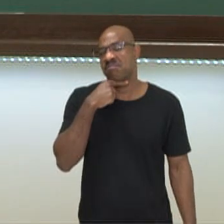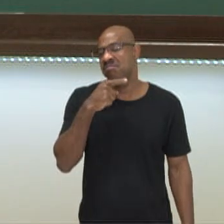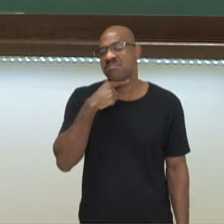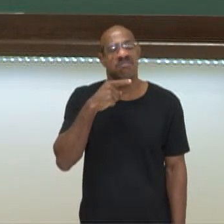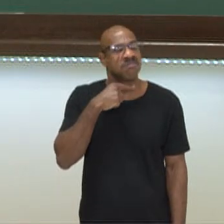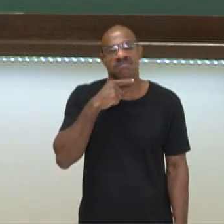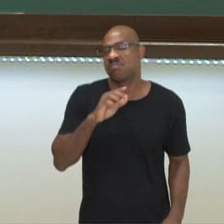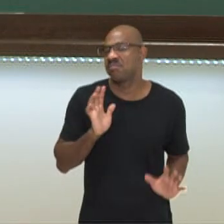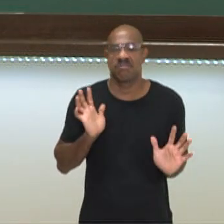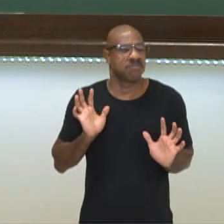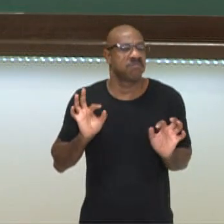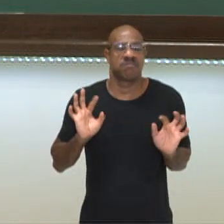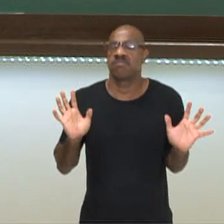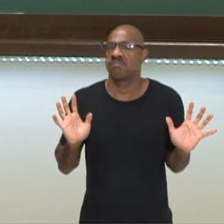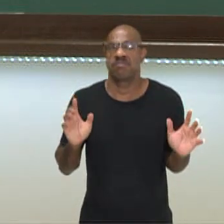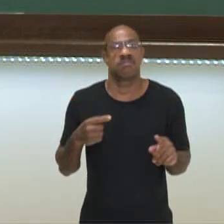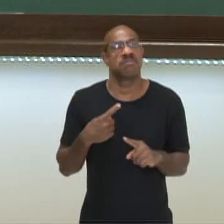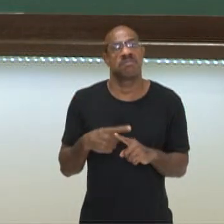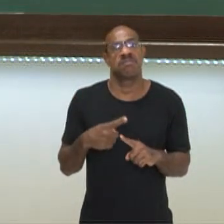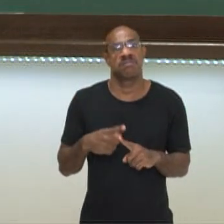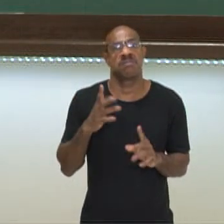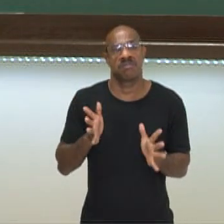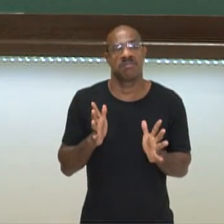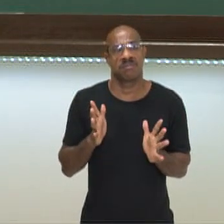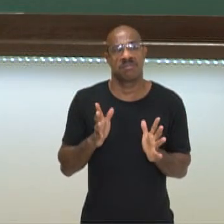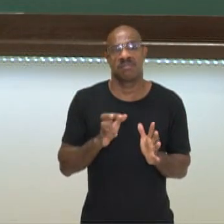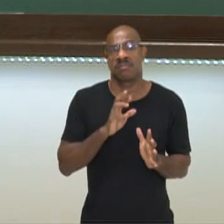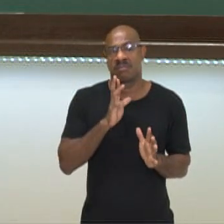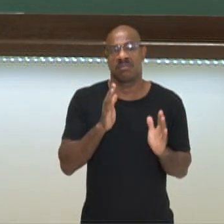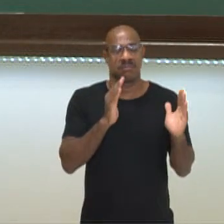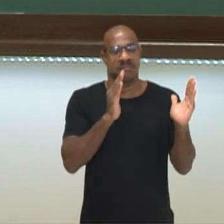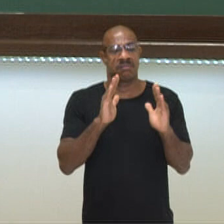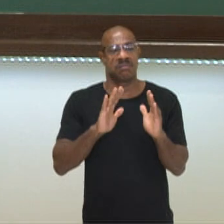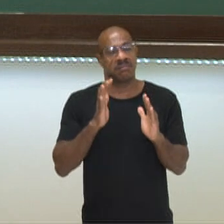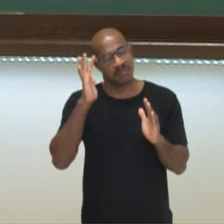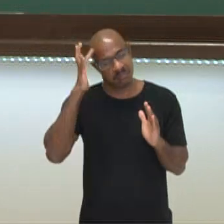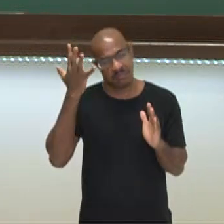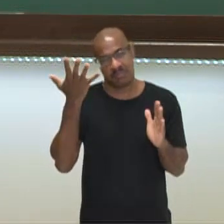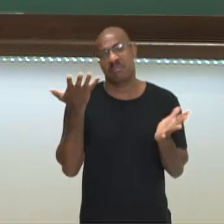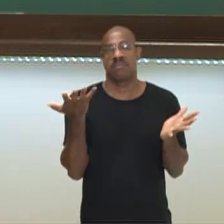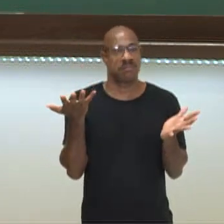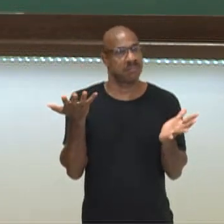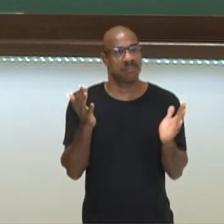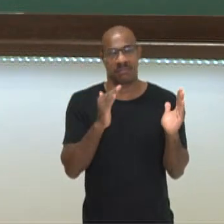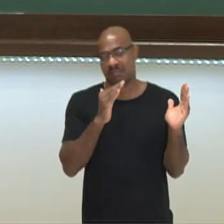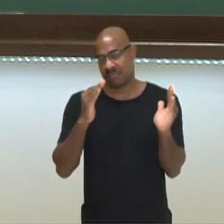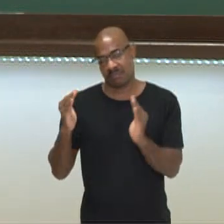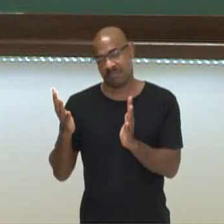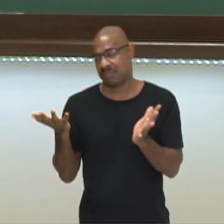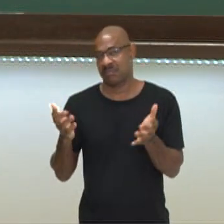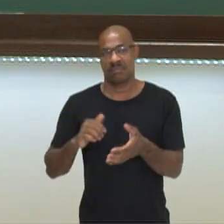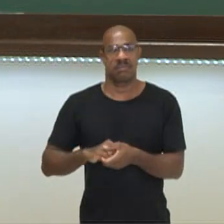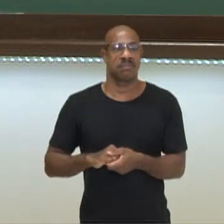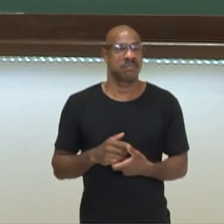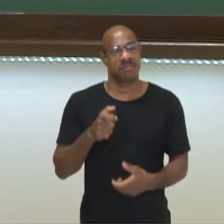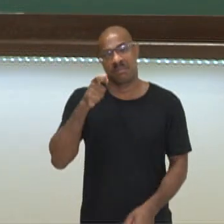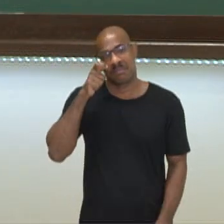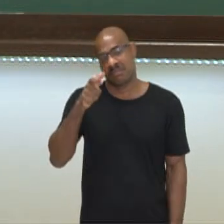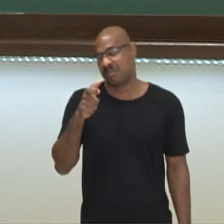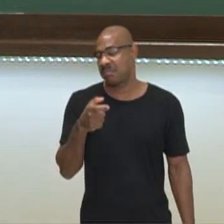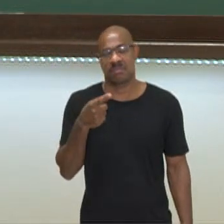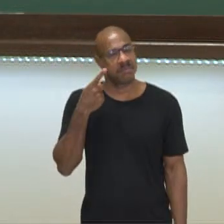que que ele não está me fazendo efeito nenhum? Porque eu já vou resolver nessa ordem se não tivesse o parênteses. Então, não é interessante